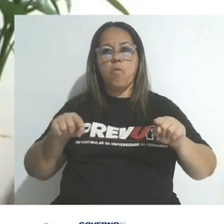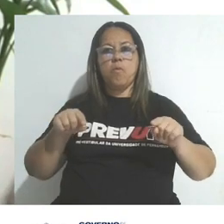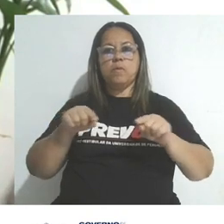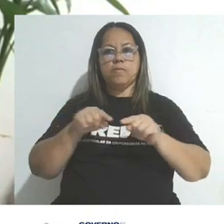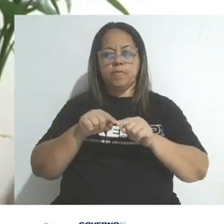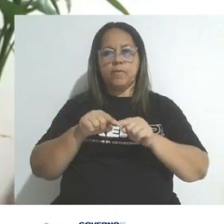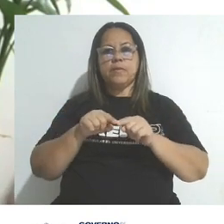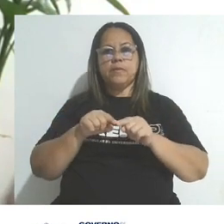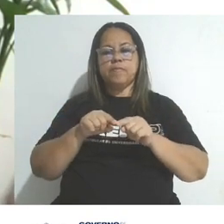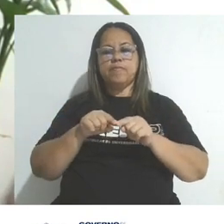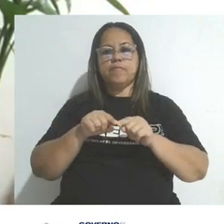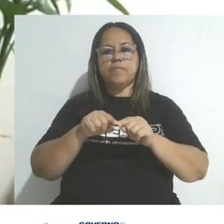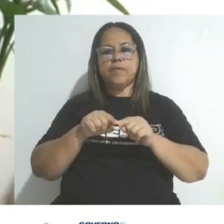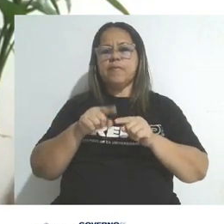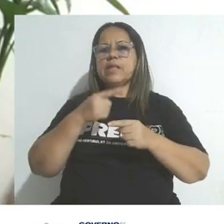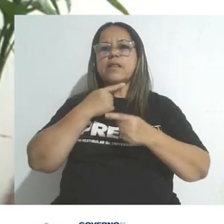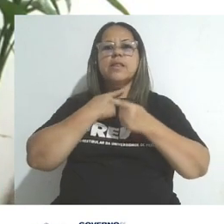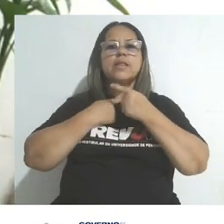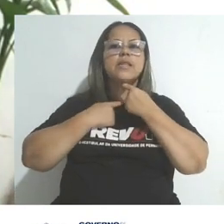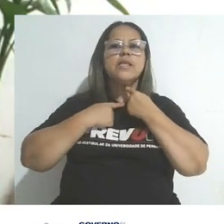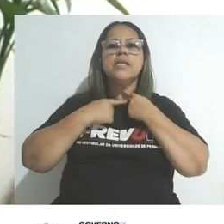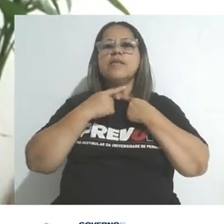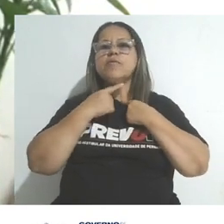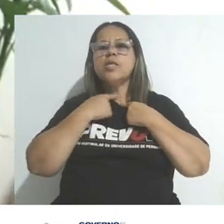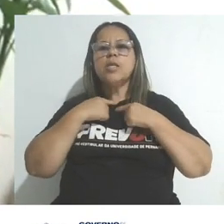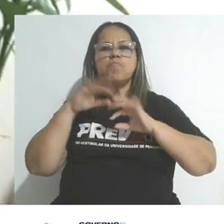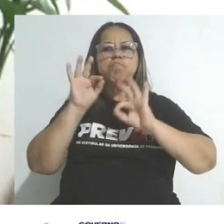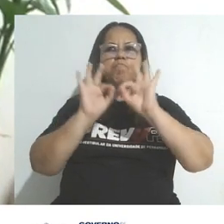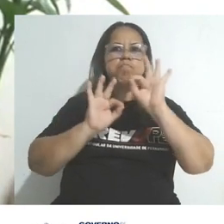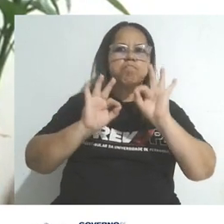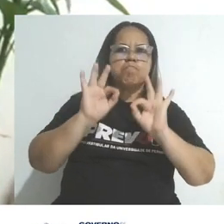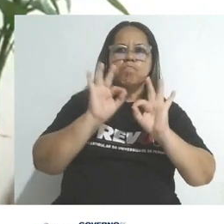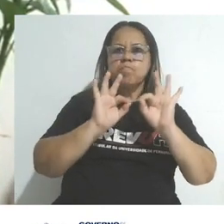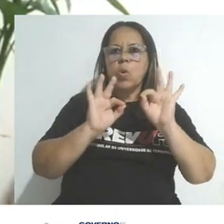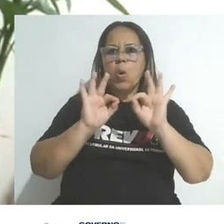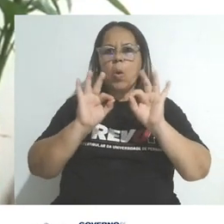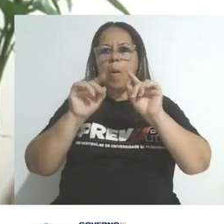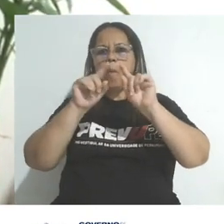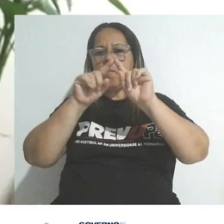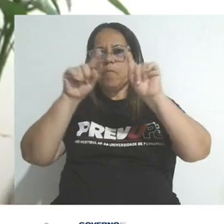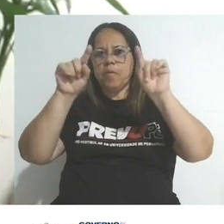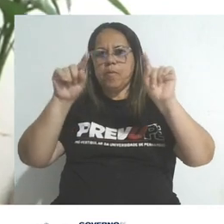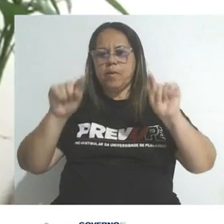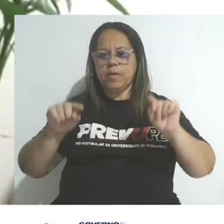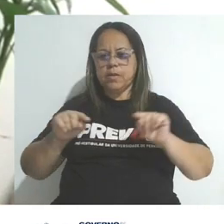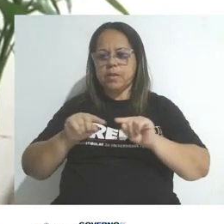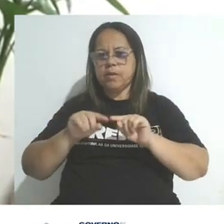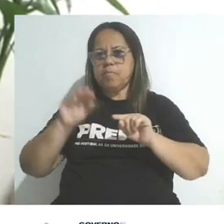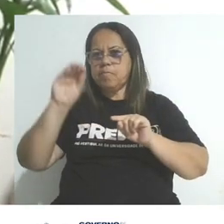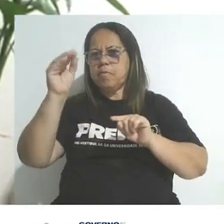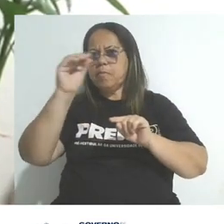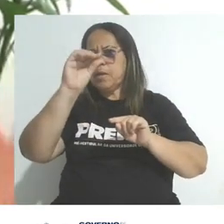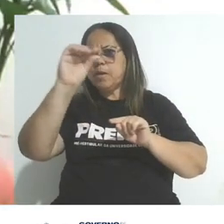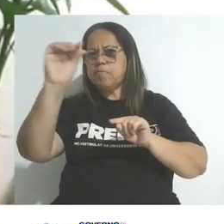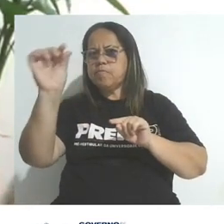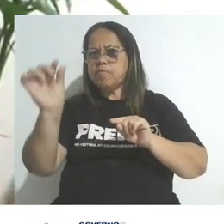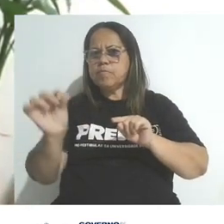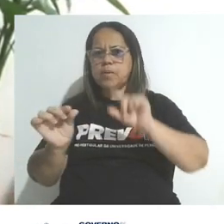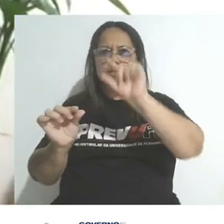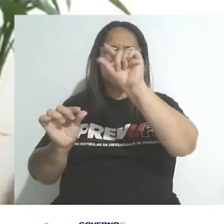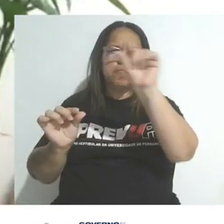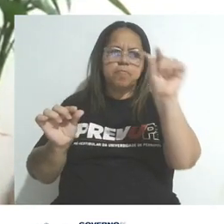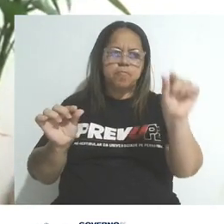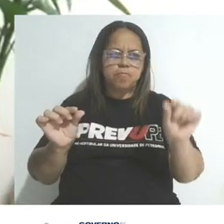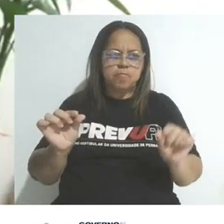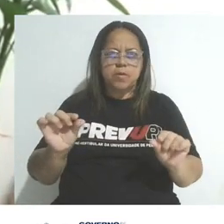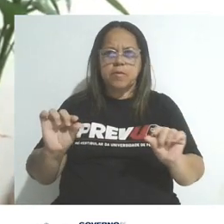tela, né? E você deseja emoldurar seu quadro, né? Colocar moldura nesse quadro. E aí você tira a